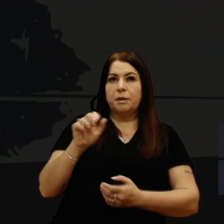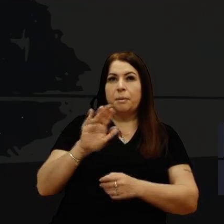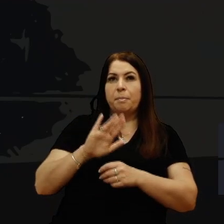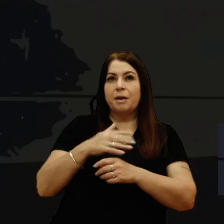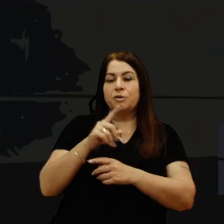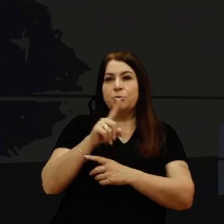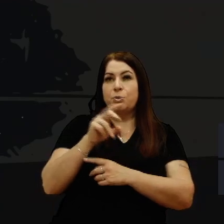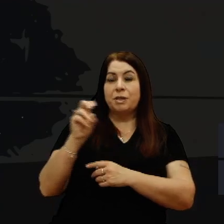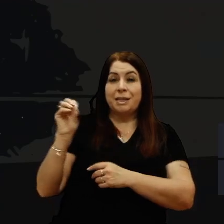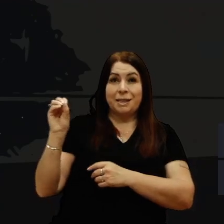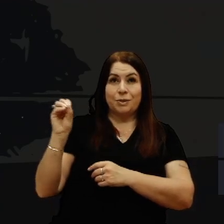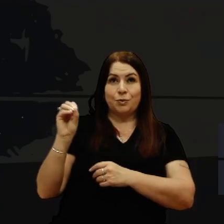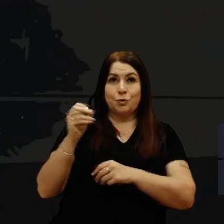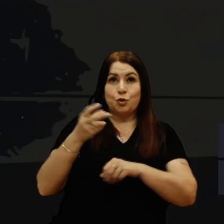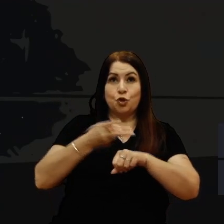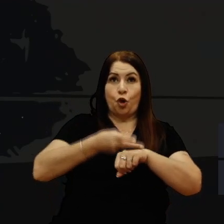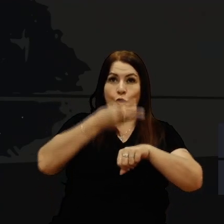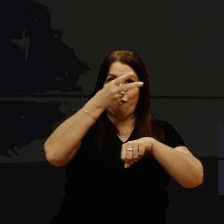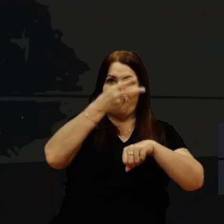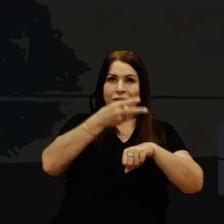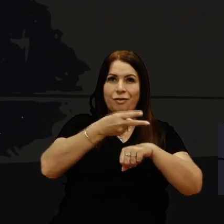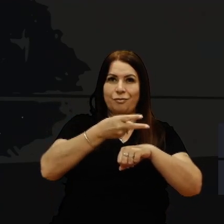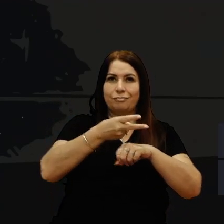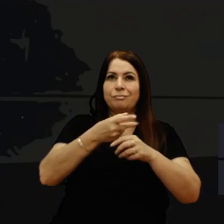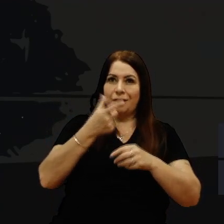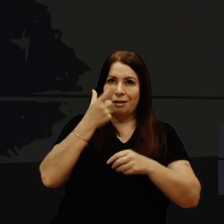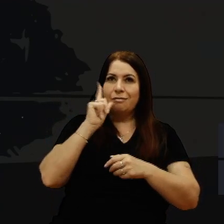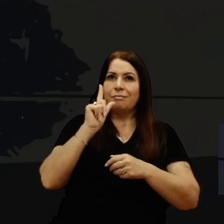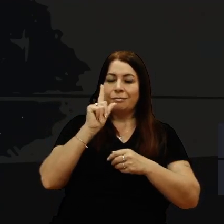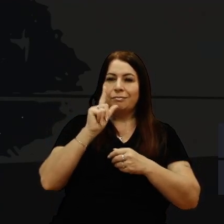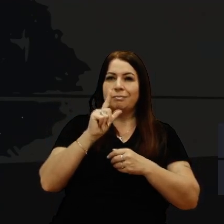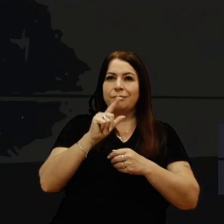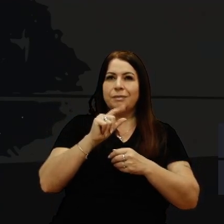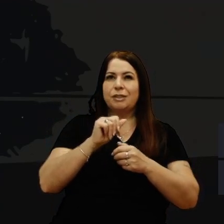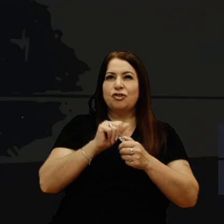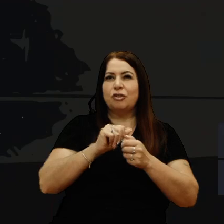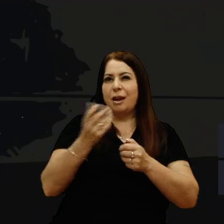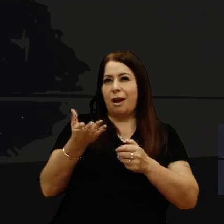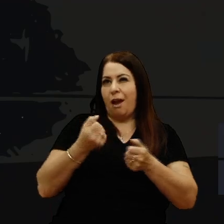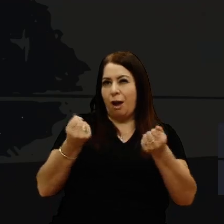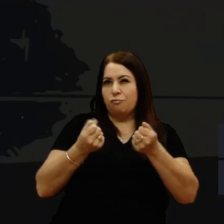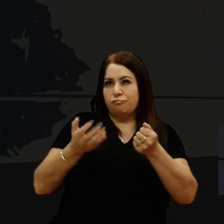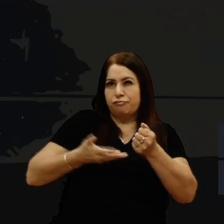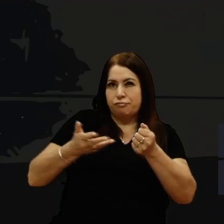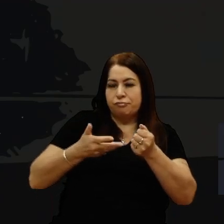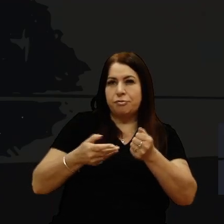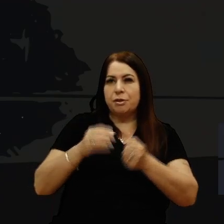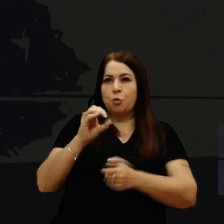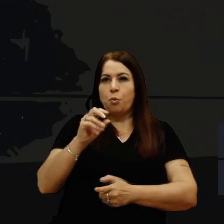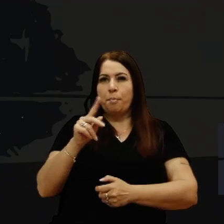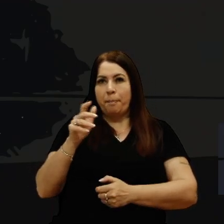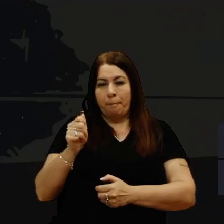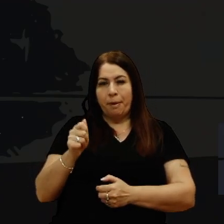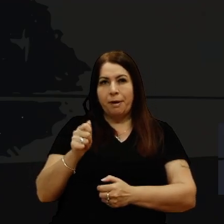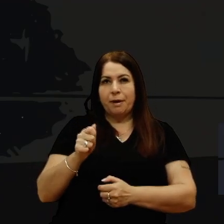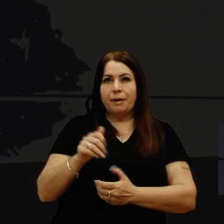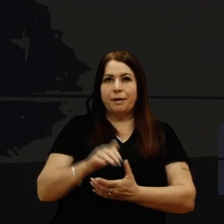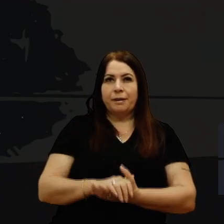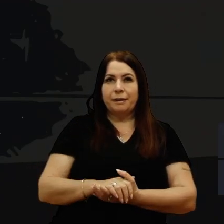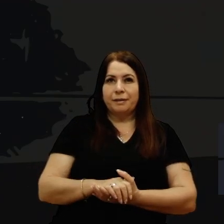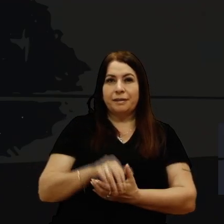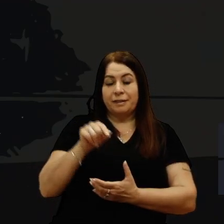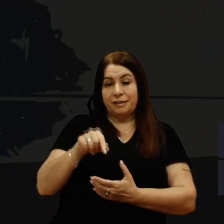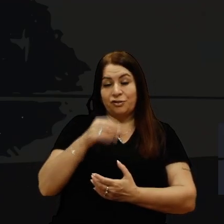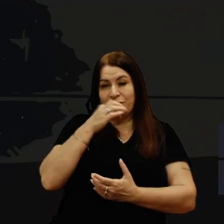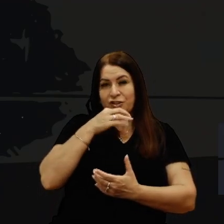1.500 troféus, mais de 1.500 títulos, né, de arrancada, ele e o opalão dele, metal, de